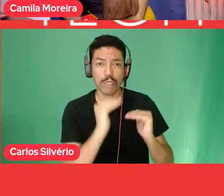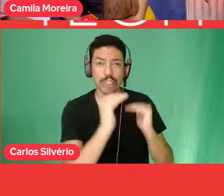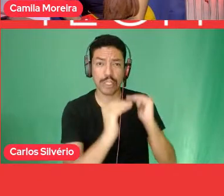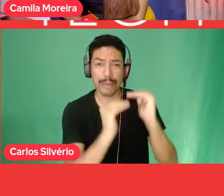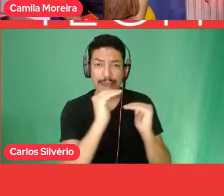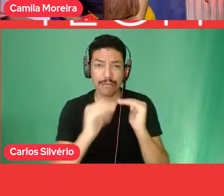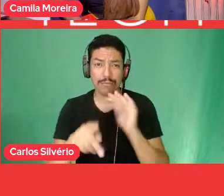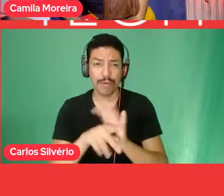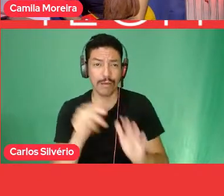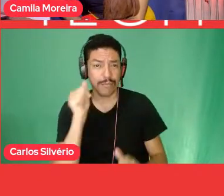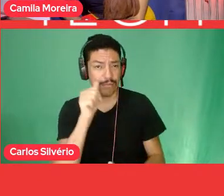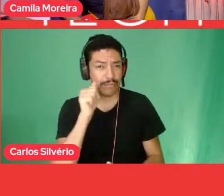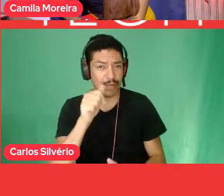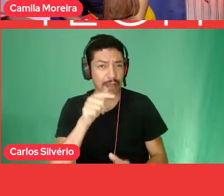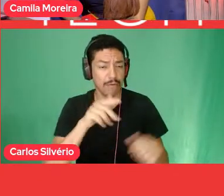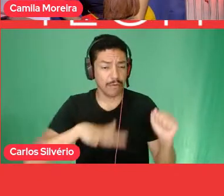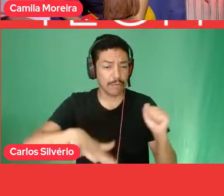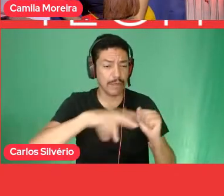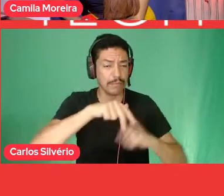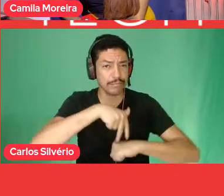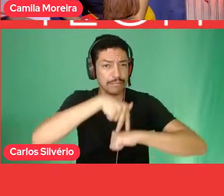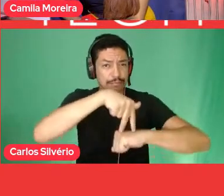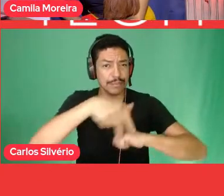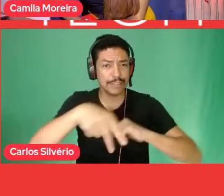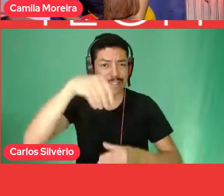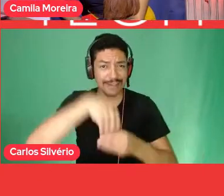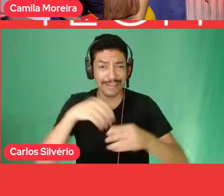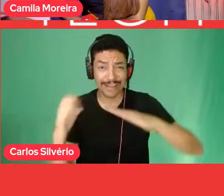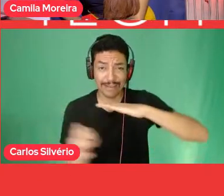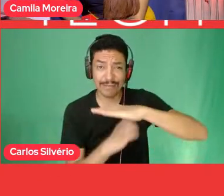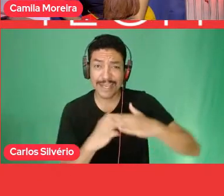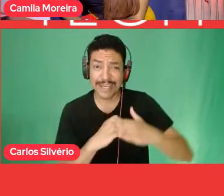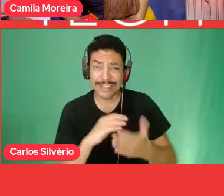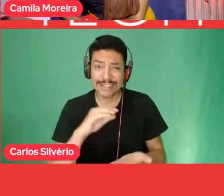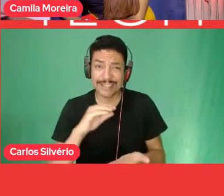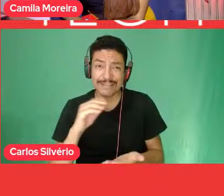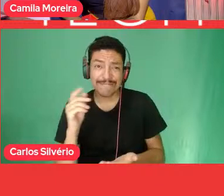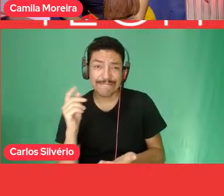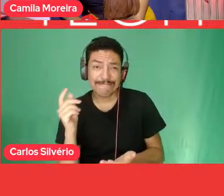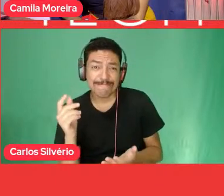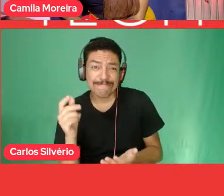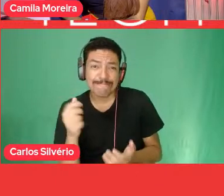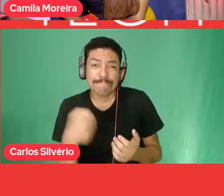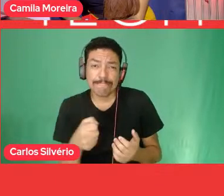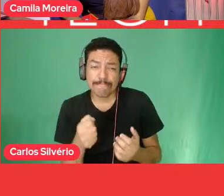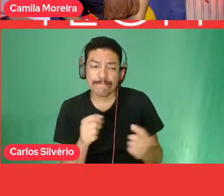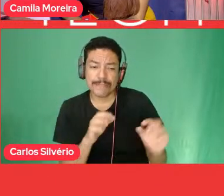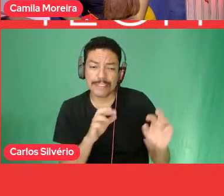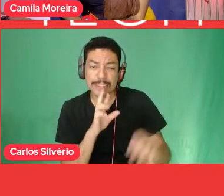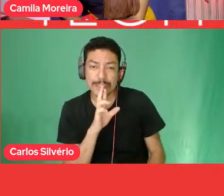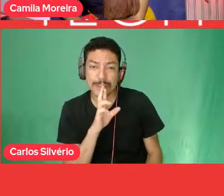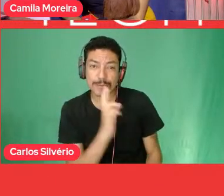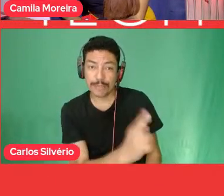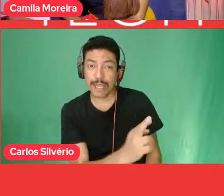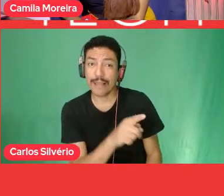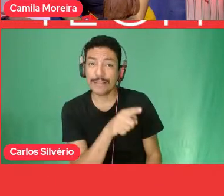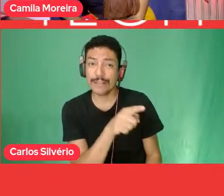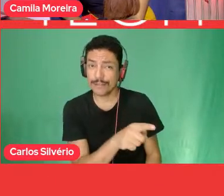ocupar nas empresas, né, então eu digo, isso tem que ser tratado, né, esse gap ele precisa ser